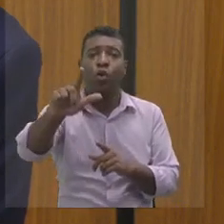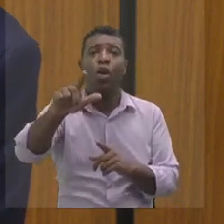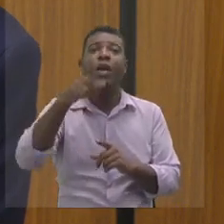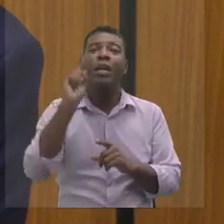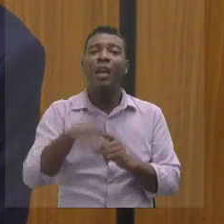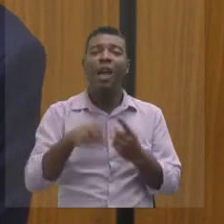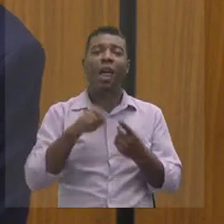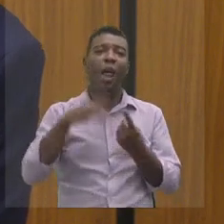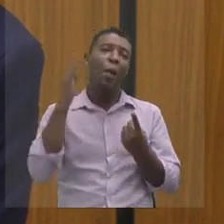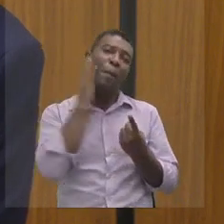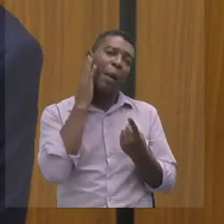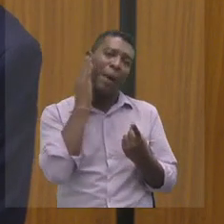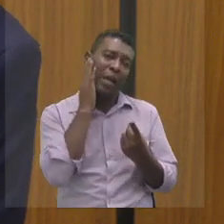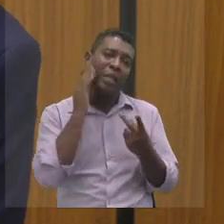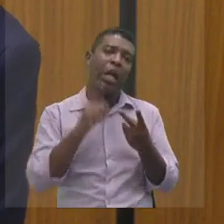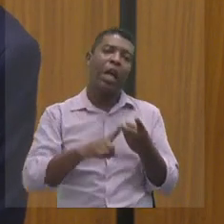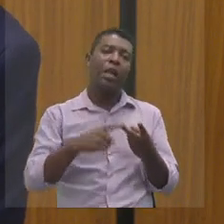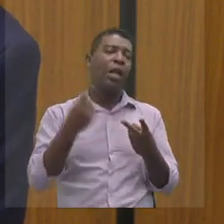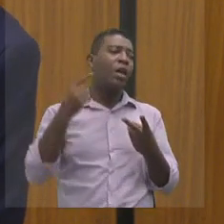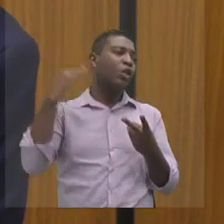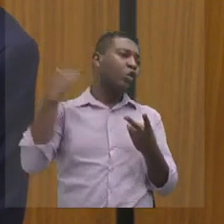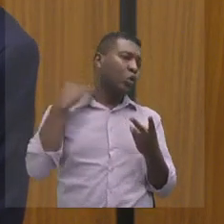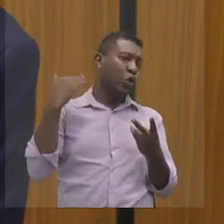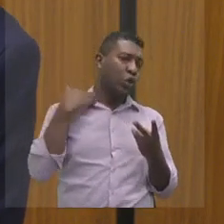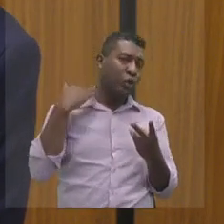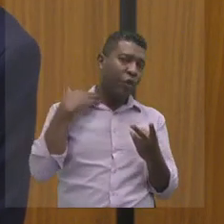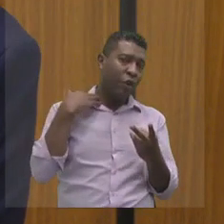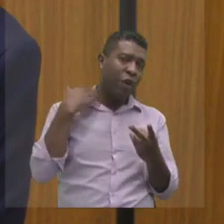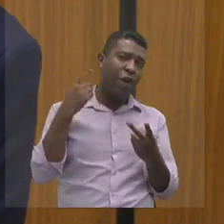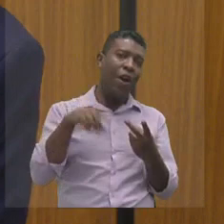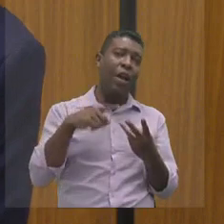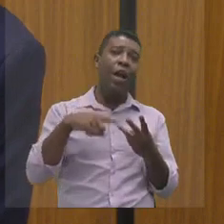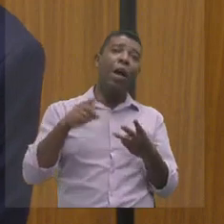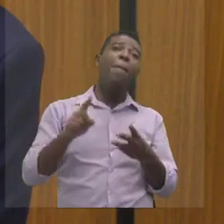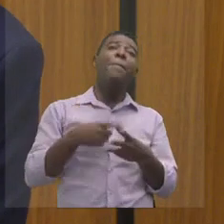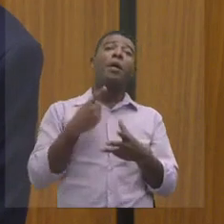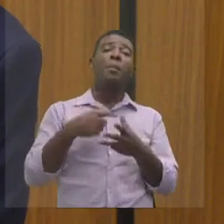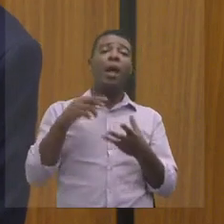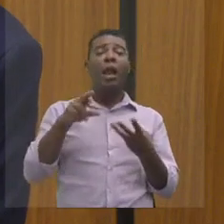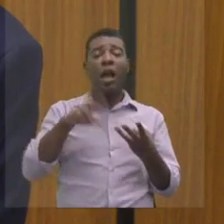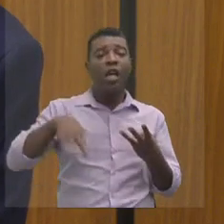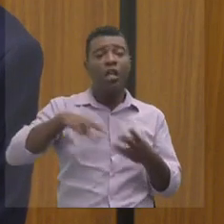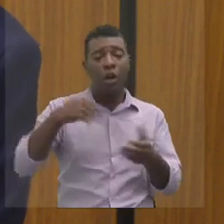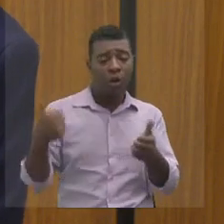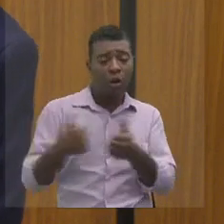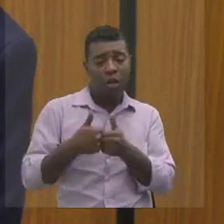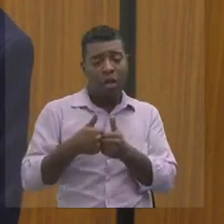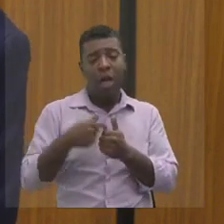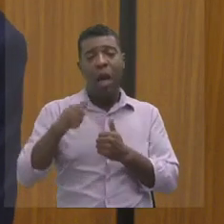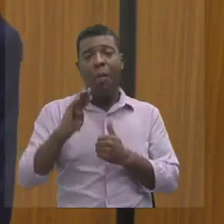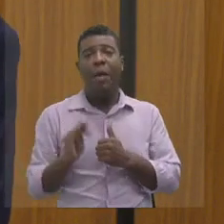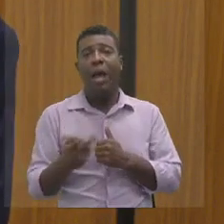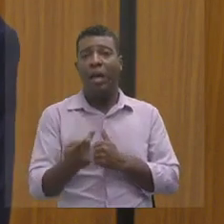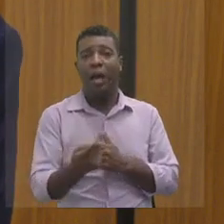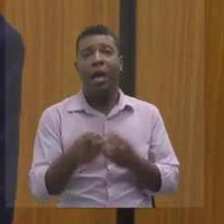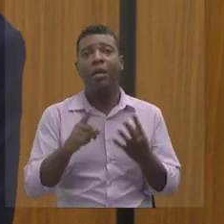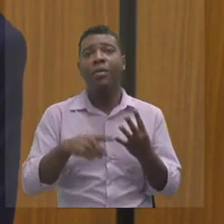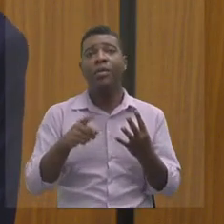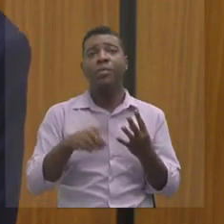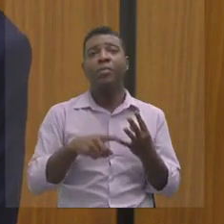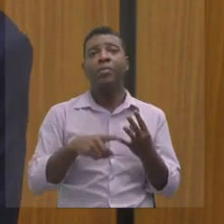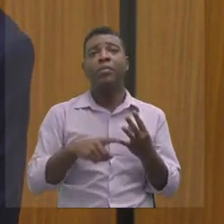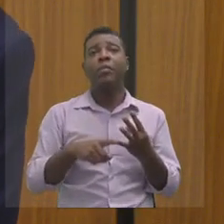a primeira Regional que é que o entorno de Belo Horizonte e o bar também que são áreas aí críticas de